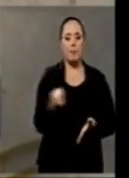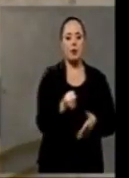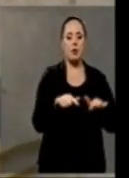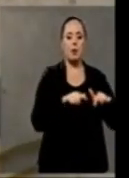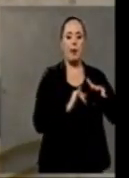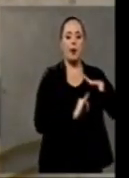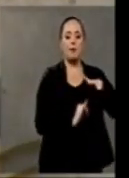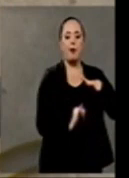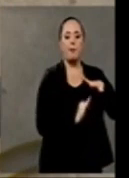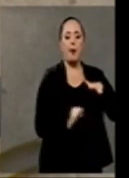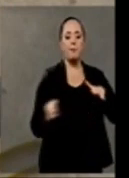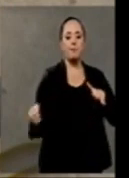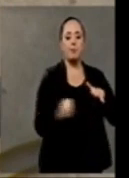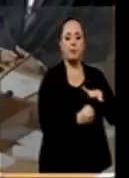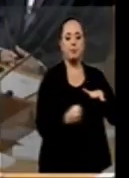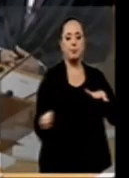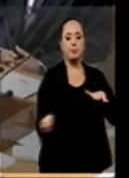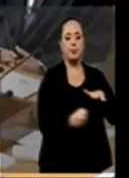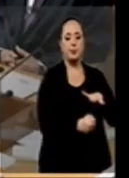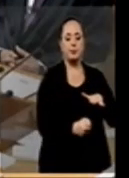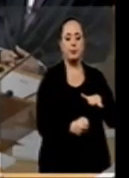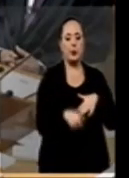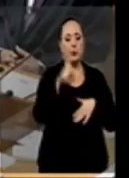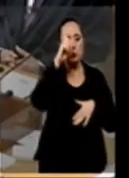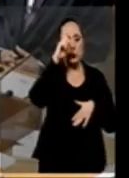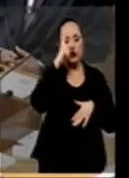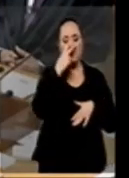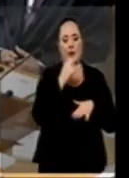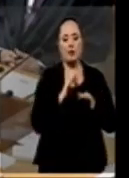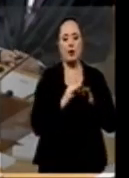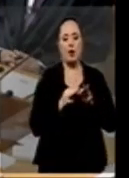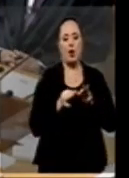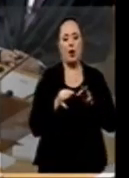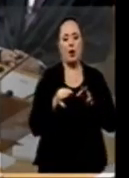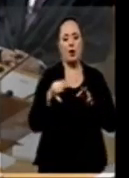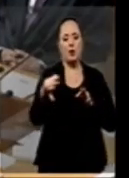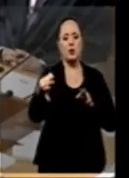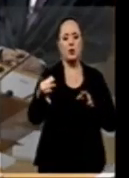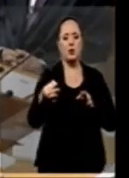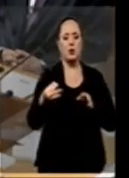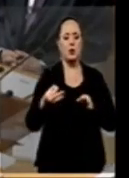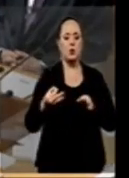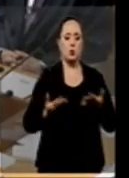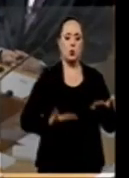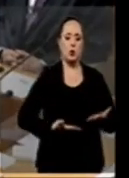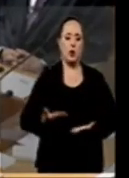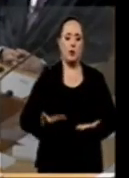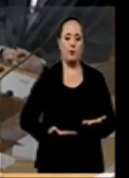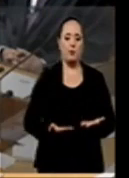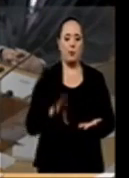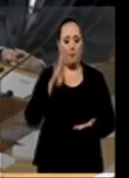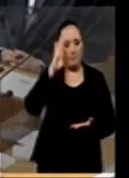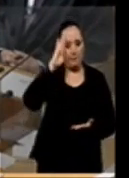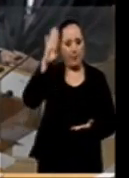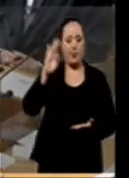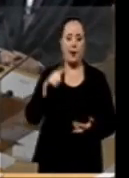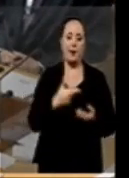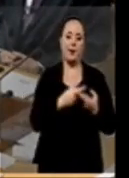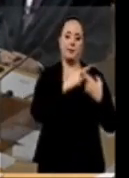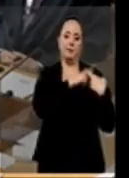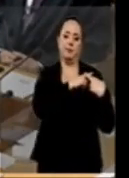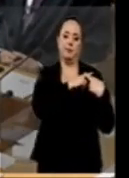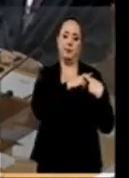e cada dia mais distante daqueles serviços essenciais e que são responsabilidades do